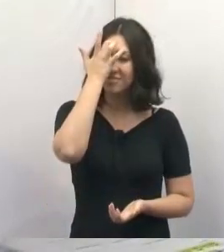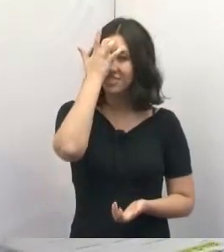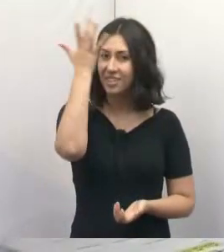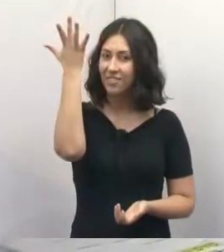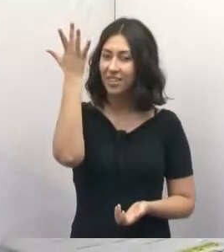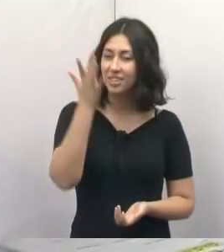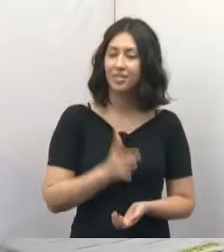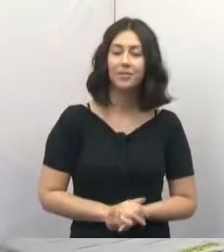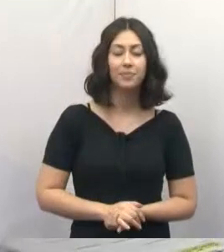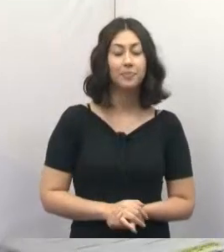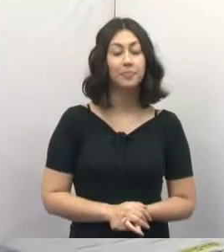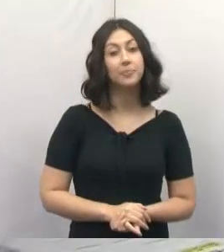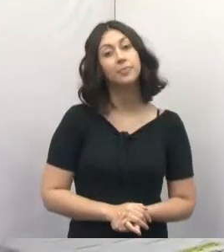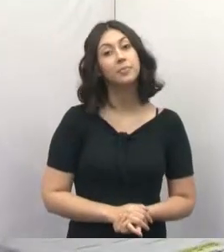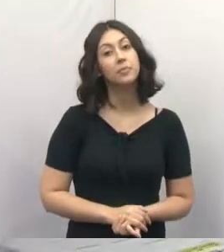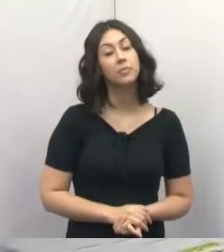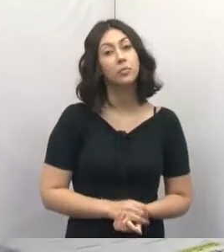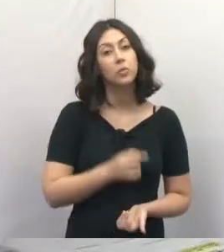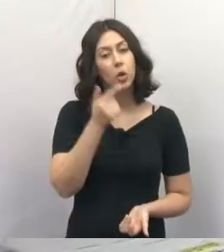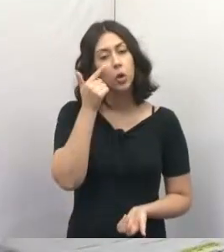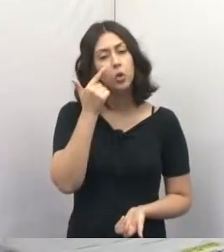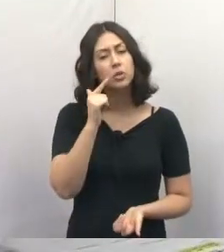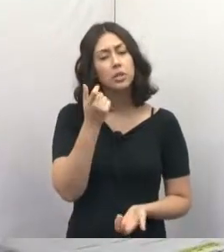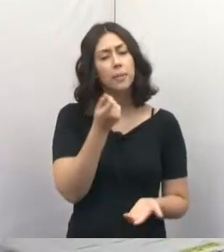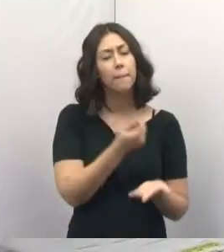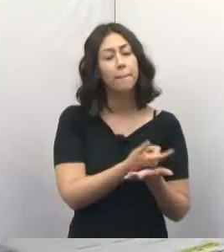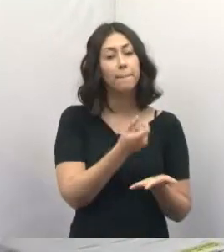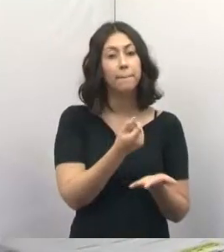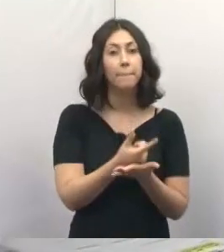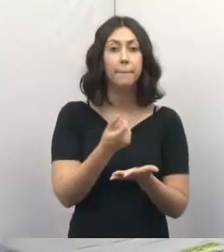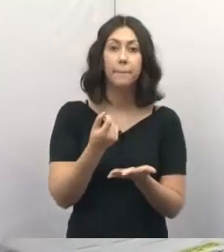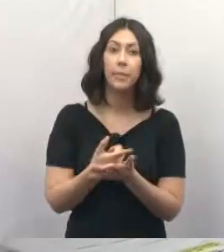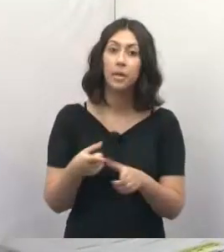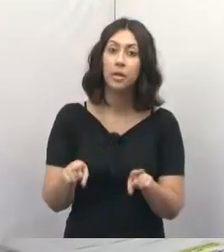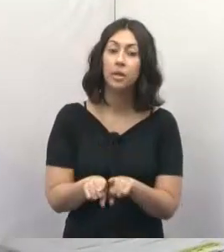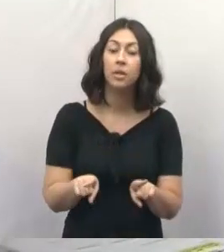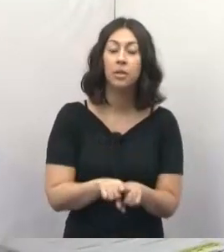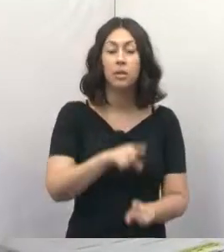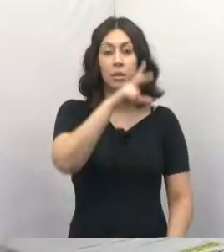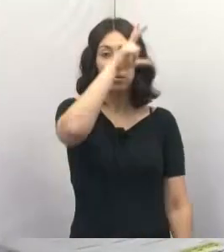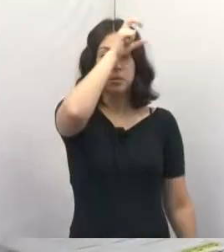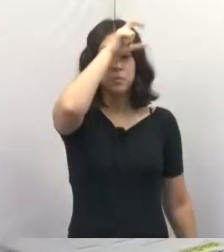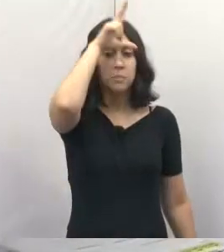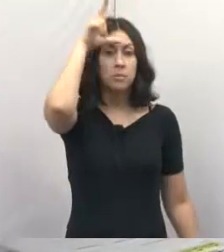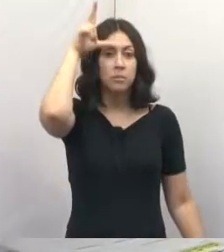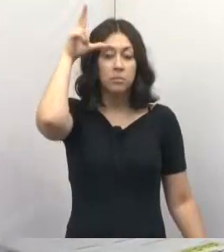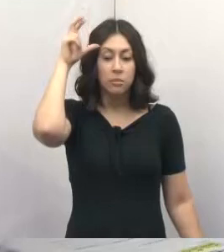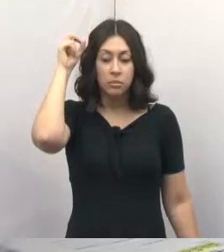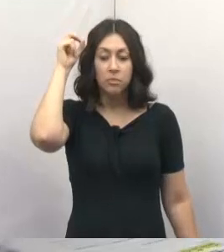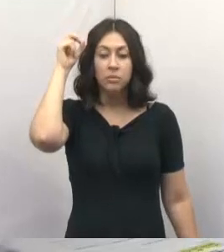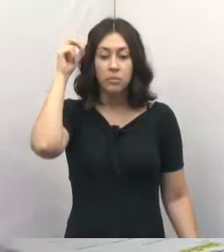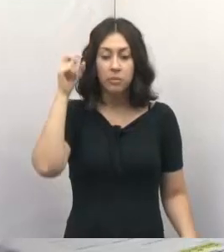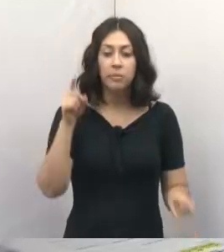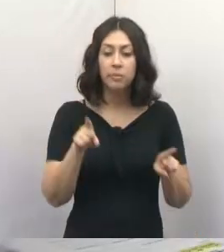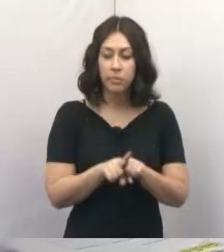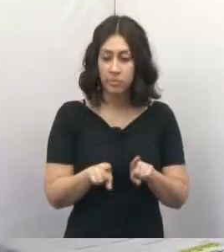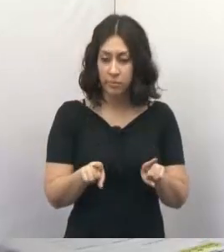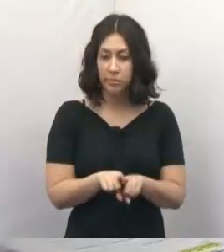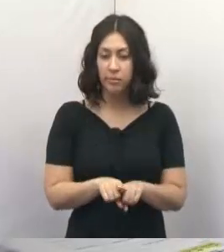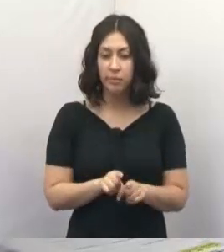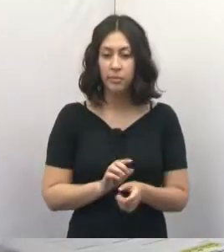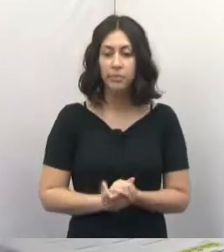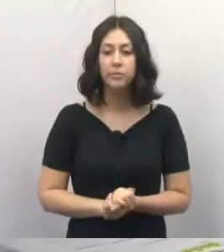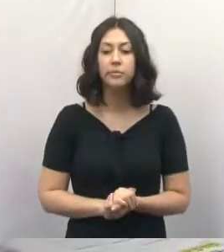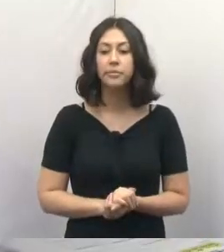para o contribuinte ele conseguir sanar suas dívidas, e também a prefeitura também diminui